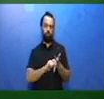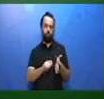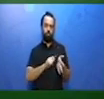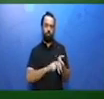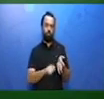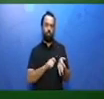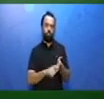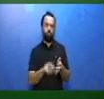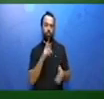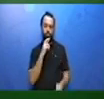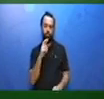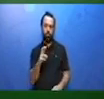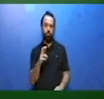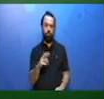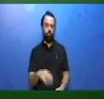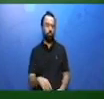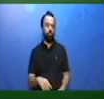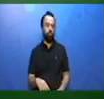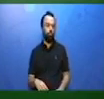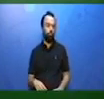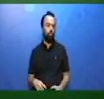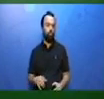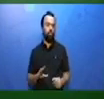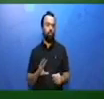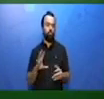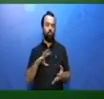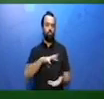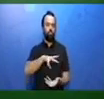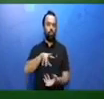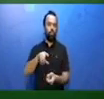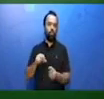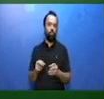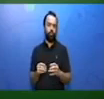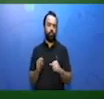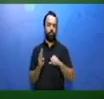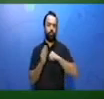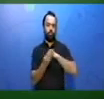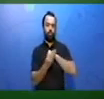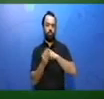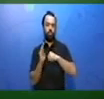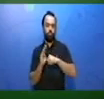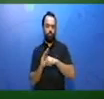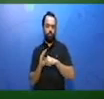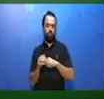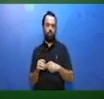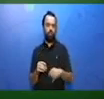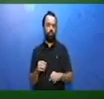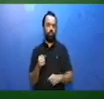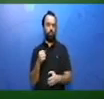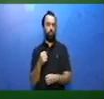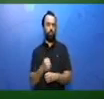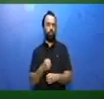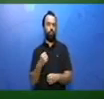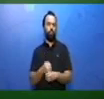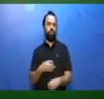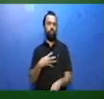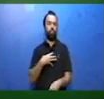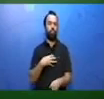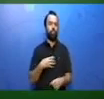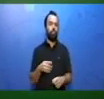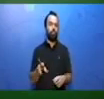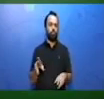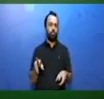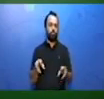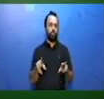textos, responda. Todos os bairros têm o mesmo tipo de construção? Olha lá, nós grifamos os tipos